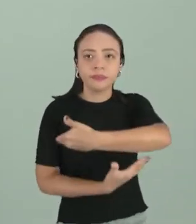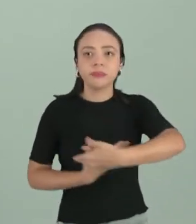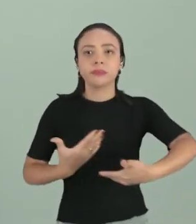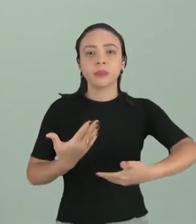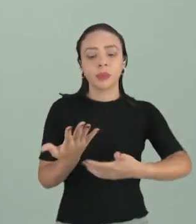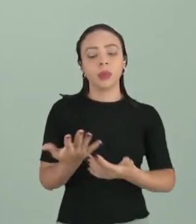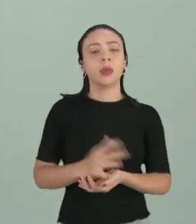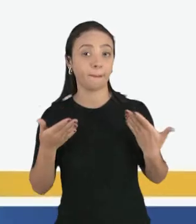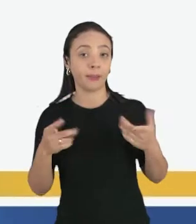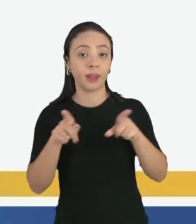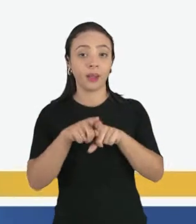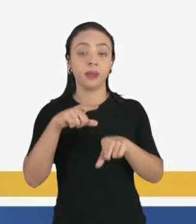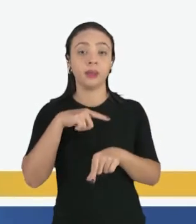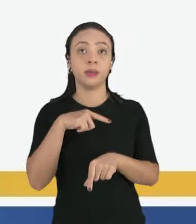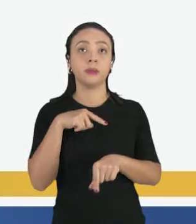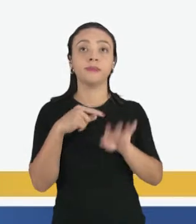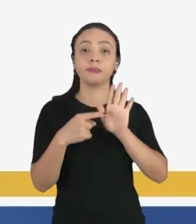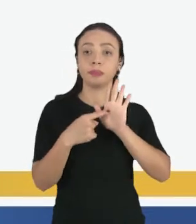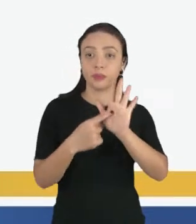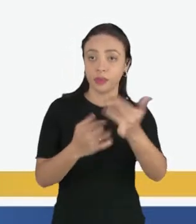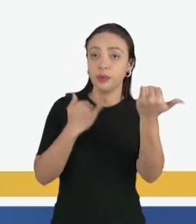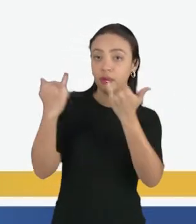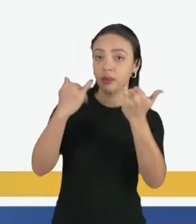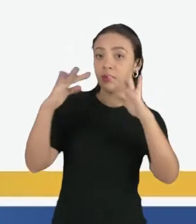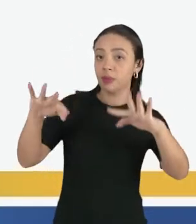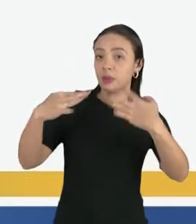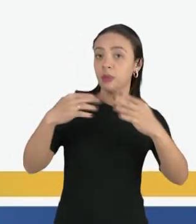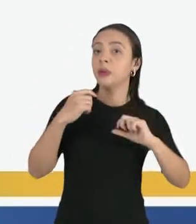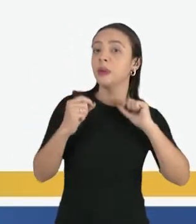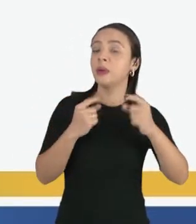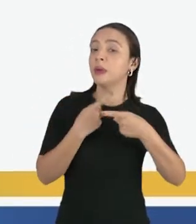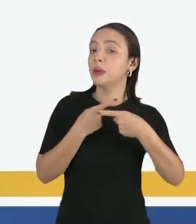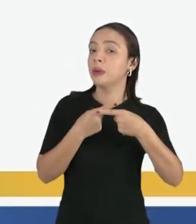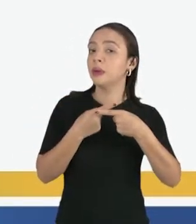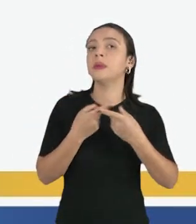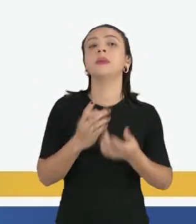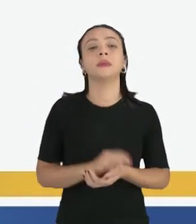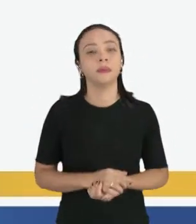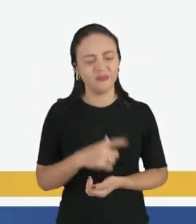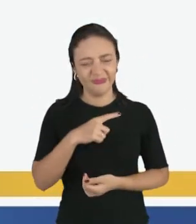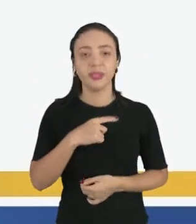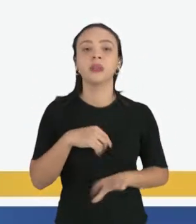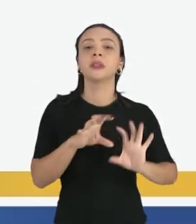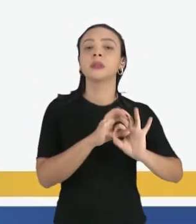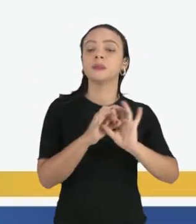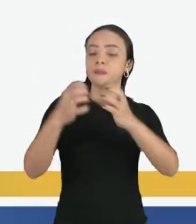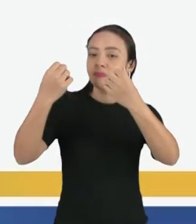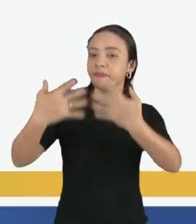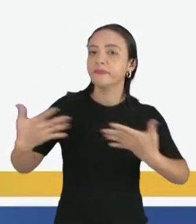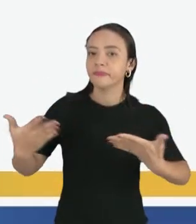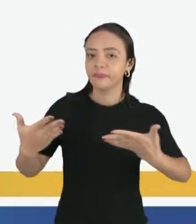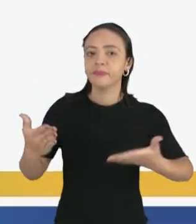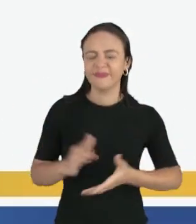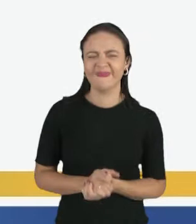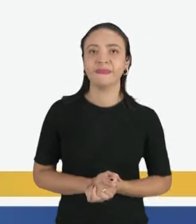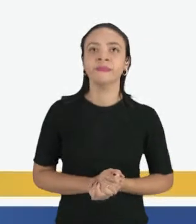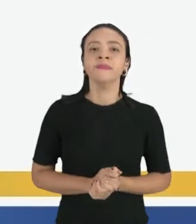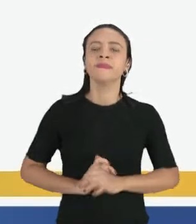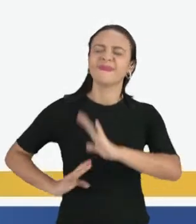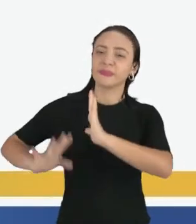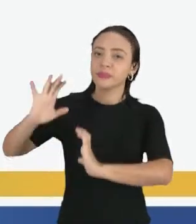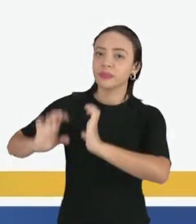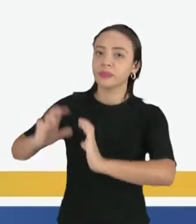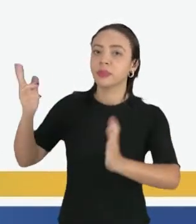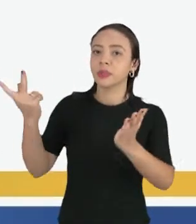E aí nós temos uma matéria que chama atenção exatamente por esse contexto que estamos falando: conflito